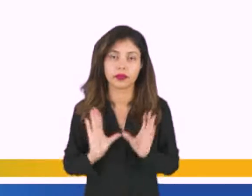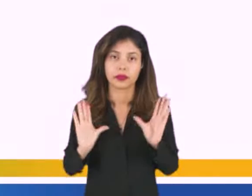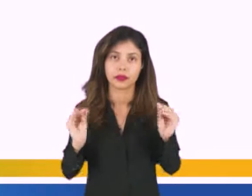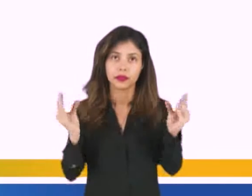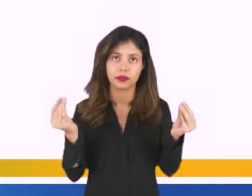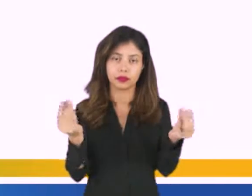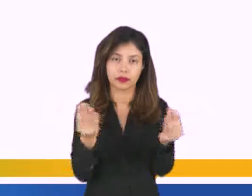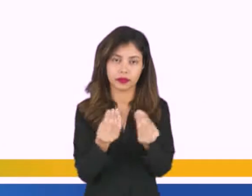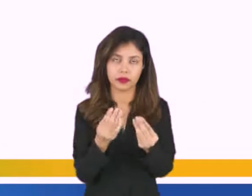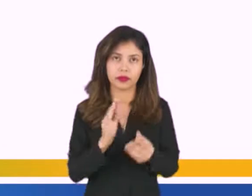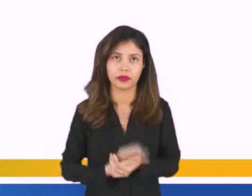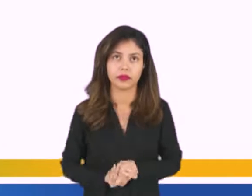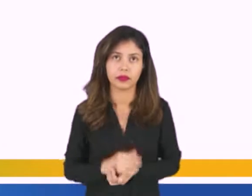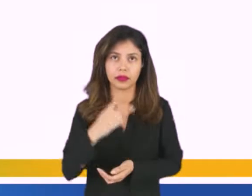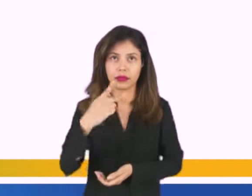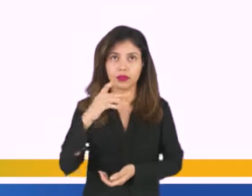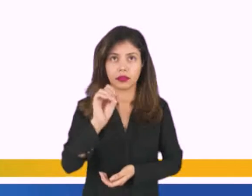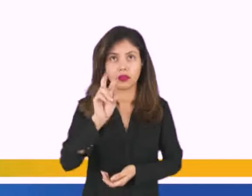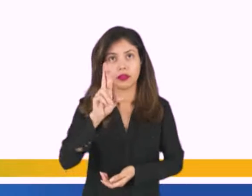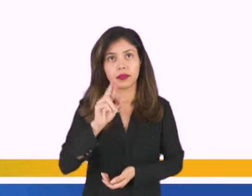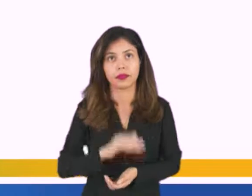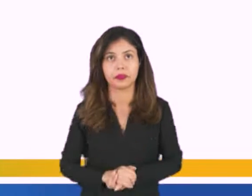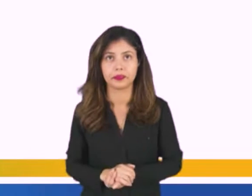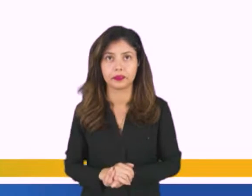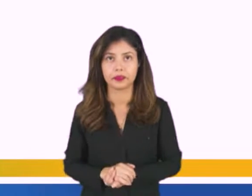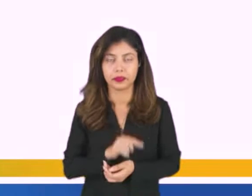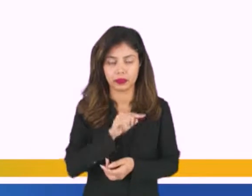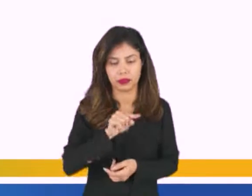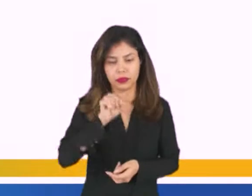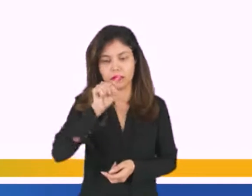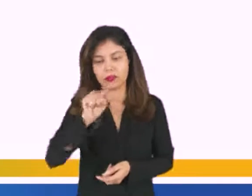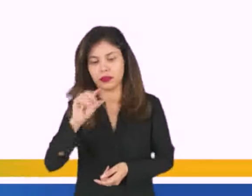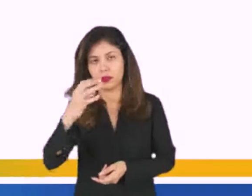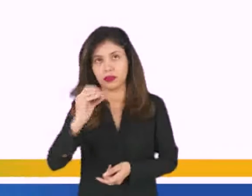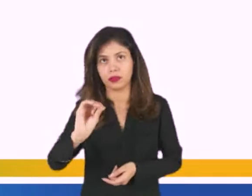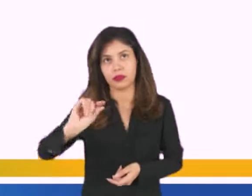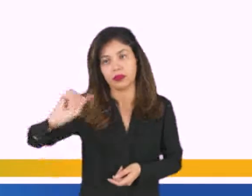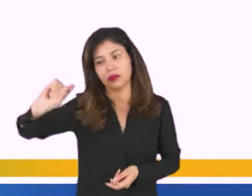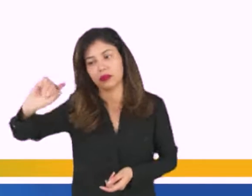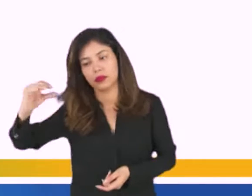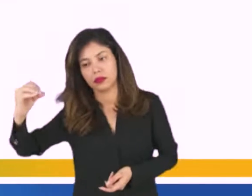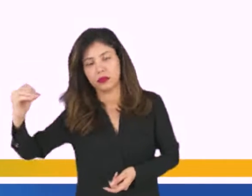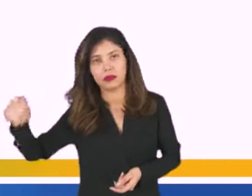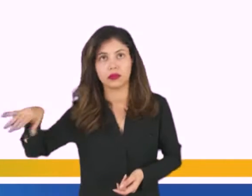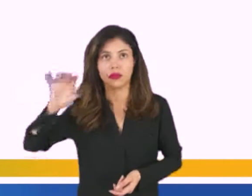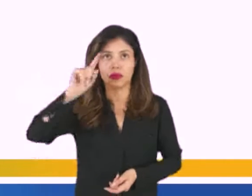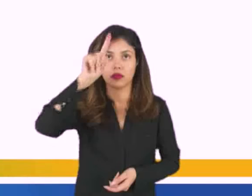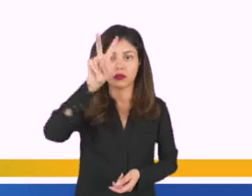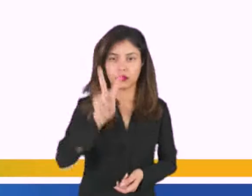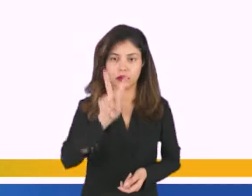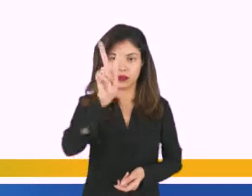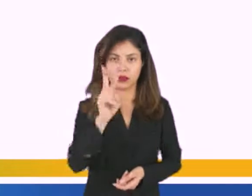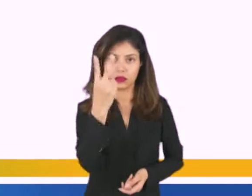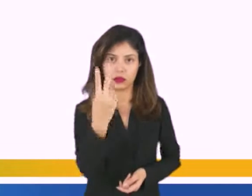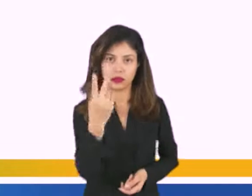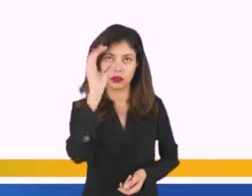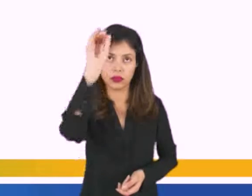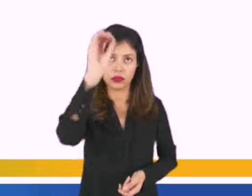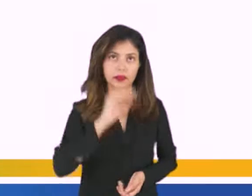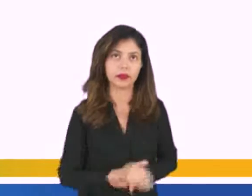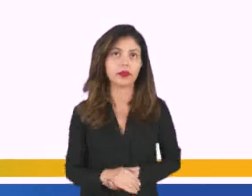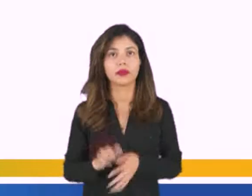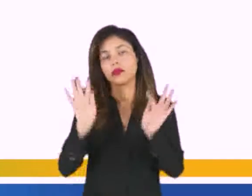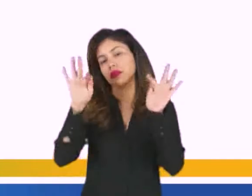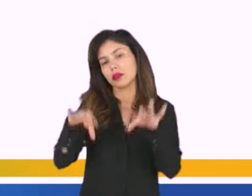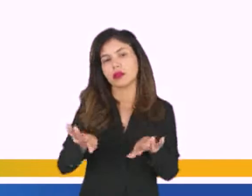substância polar, que é um éster, ok? Por causa dessa carbonila, ela vai se tornar polar. E a 7ª